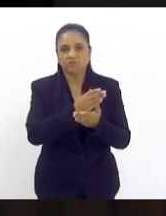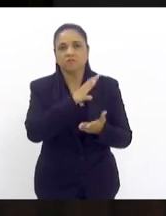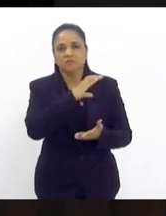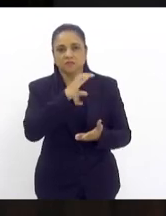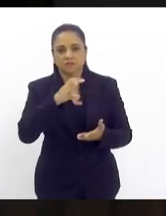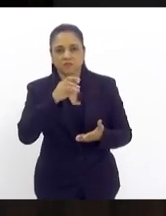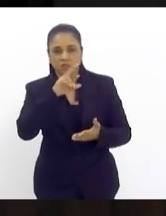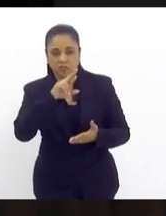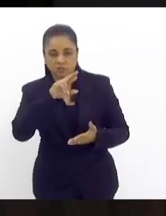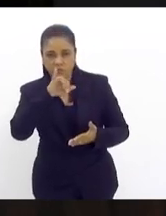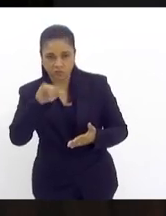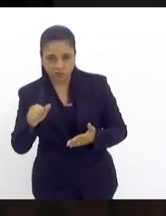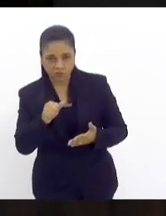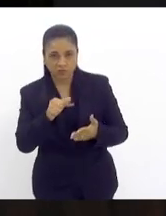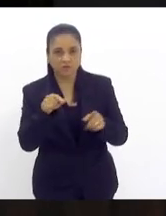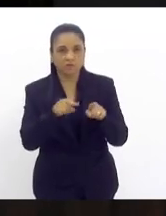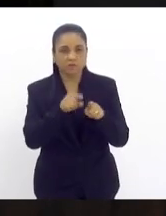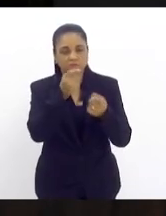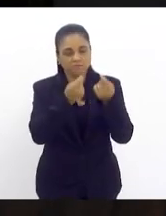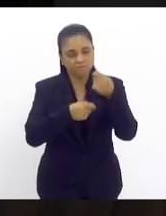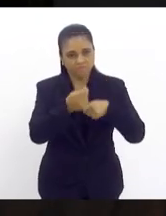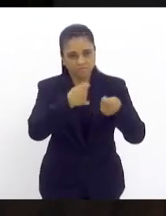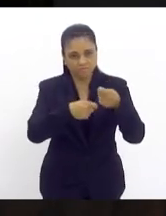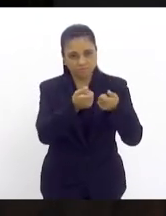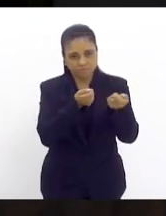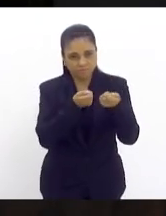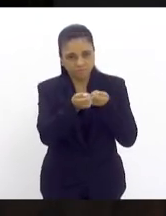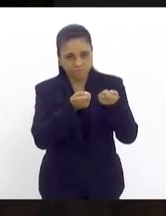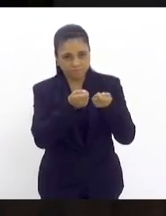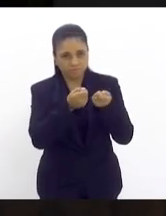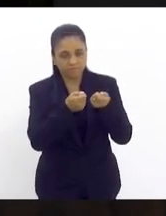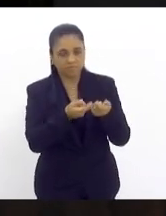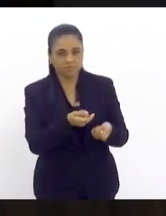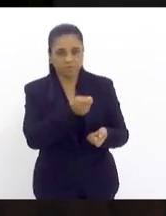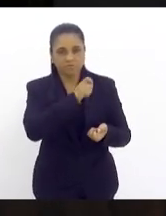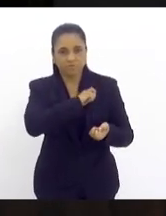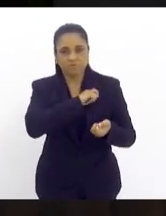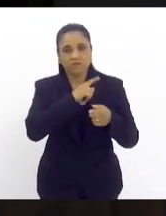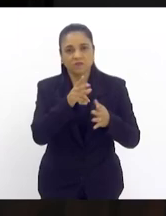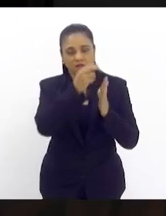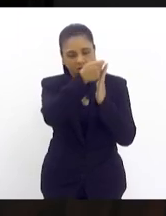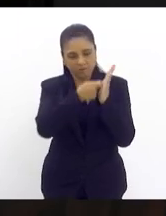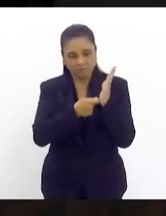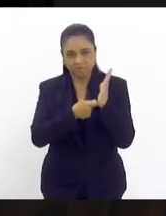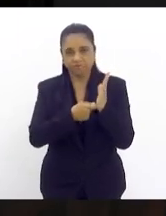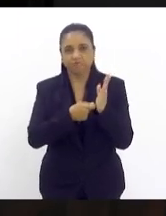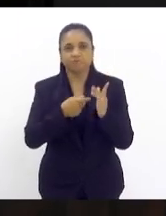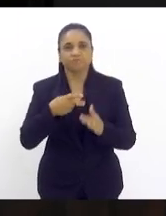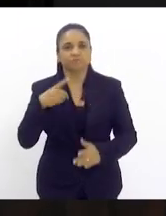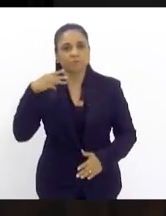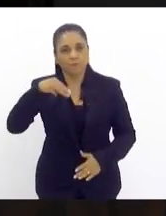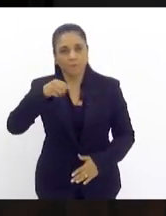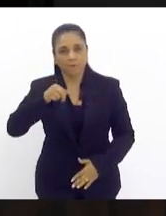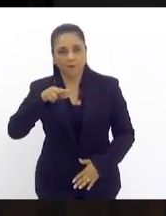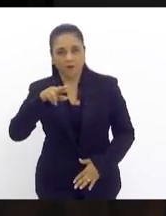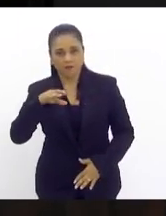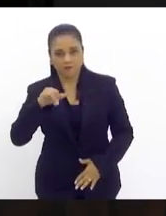e de Orçamento, Finanças, Fiscalização Financeira e Controle, favorável. Relatores, deputados Márcio Pacheco,